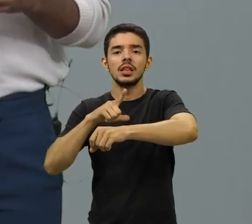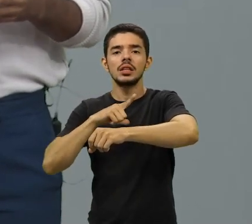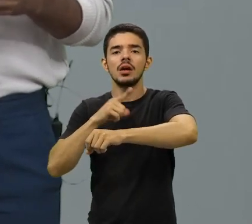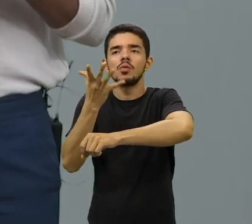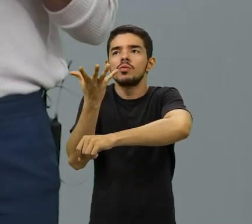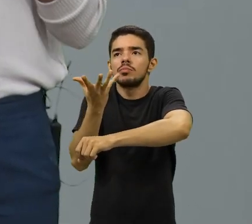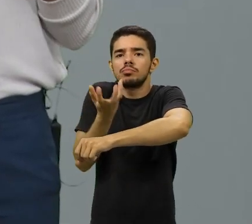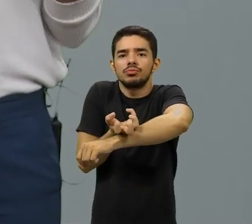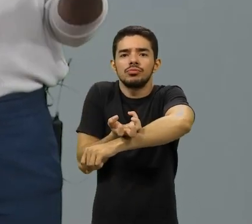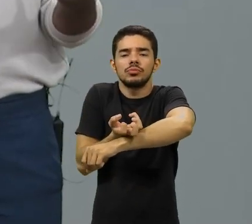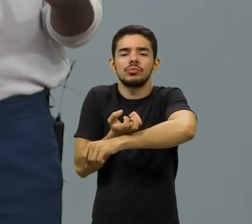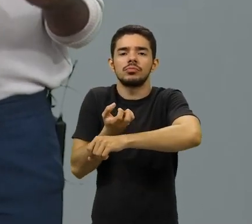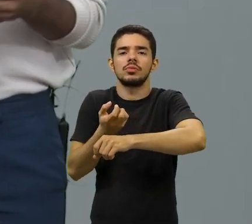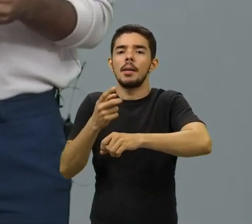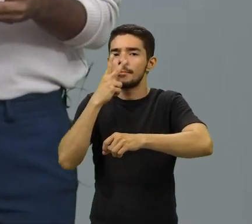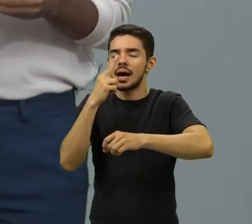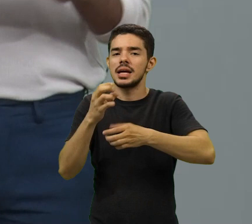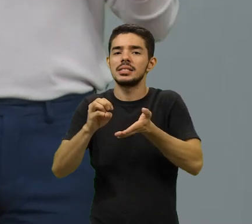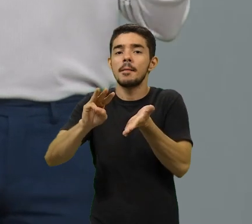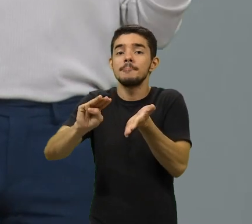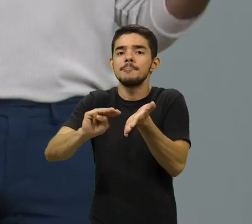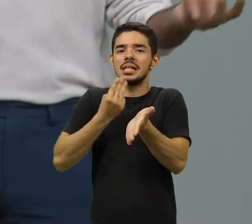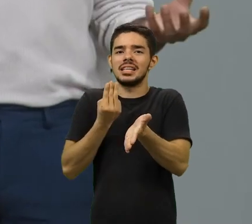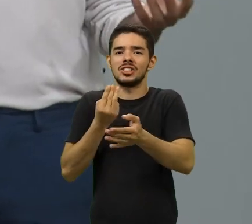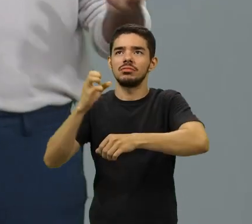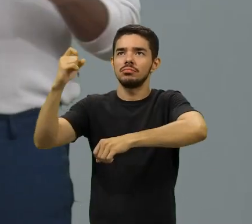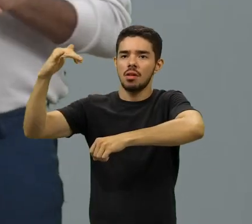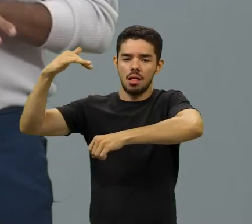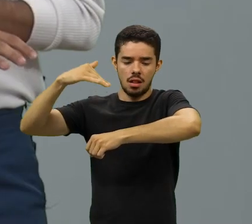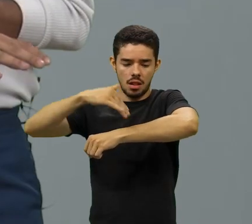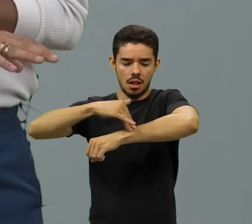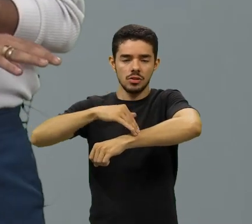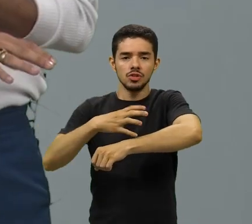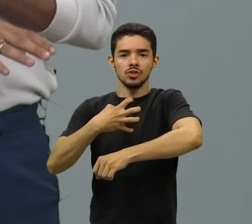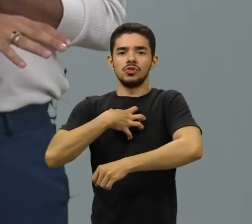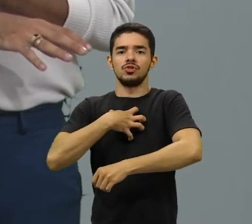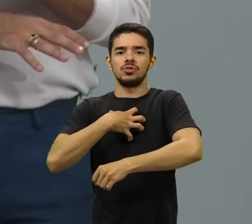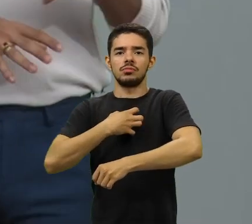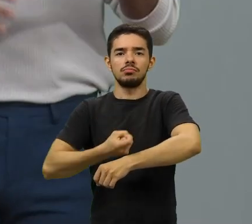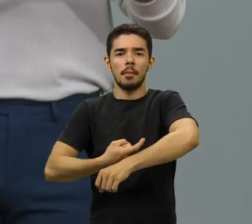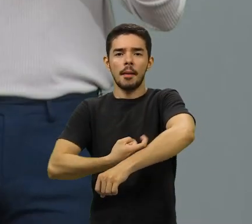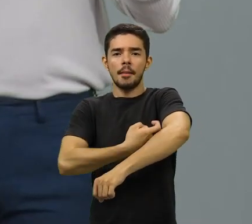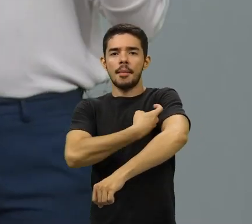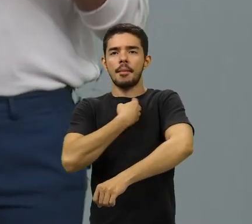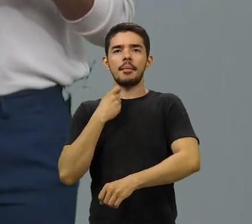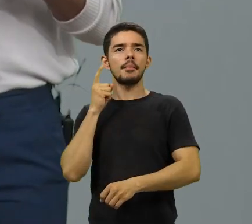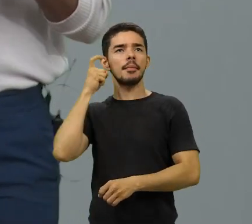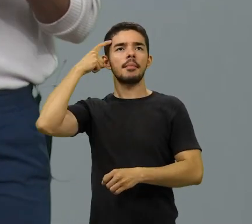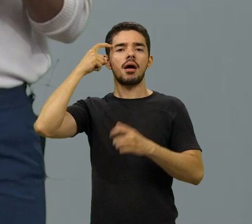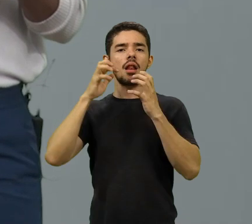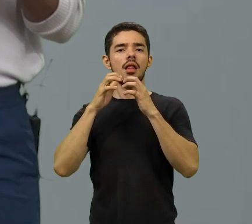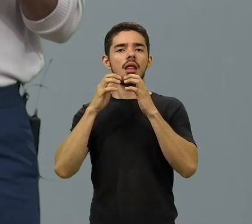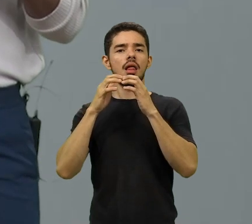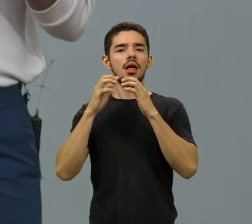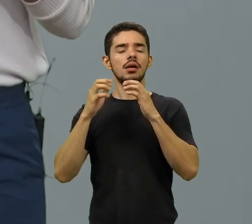do nosso corpo uma mensagem, essa mensagem através do ambiente. Ou está fazendo muito calor, essas células vão receber